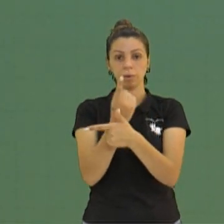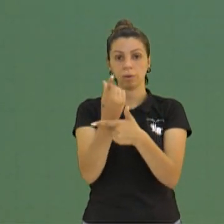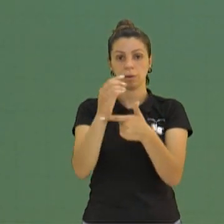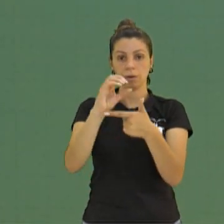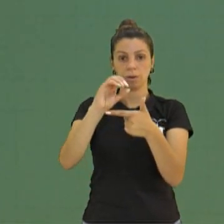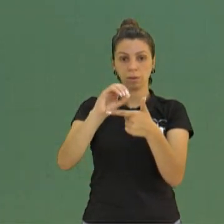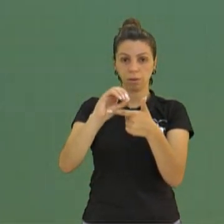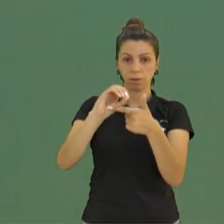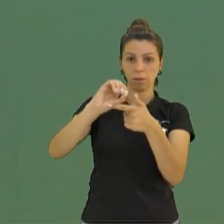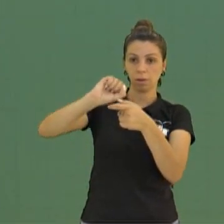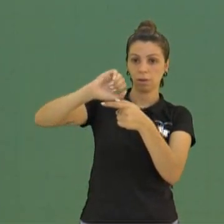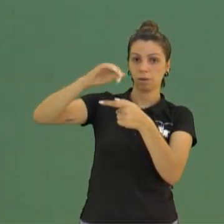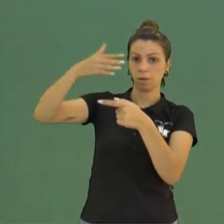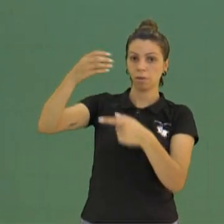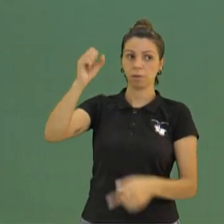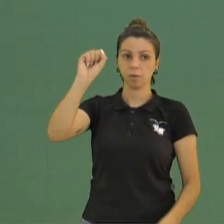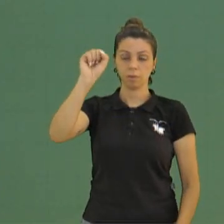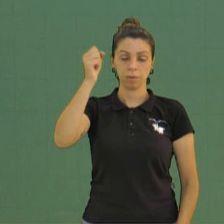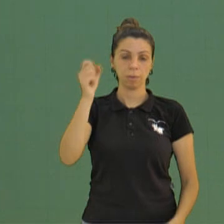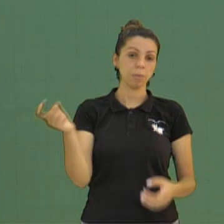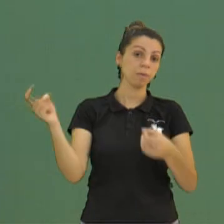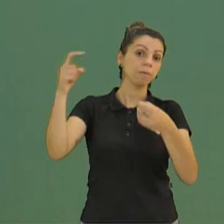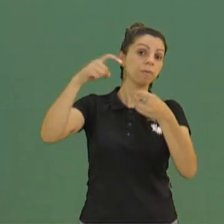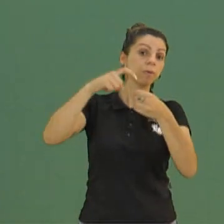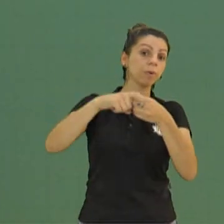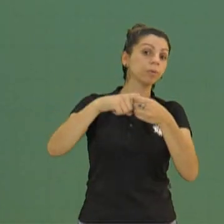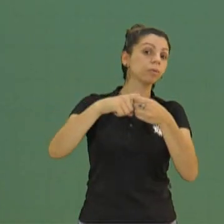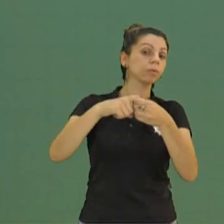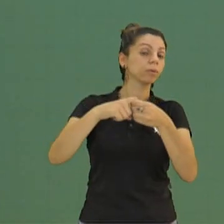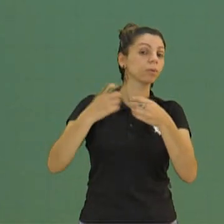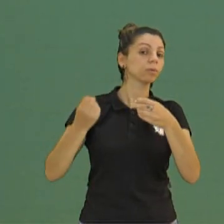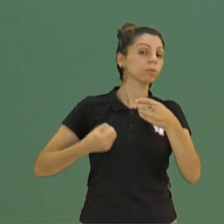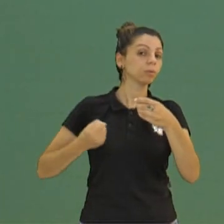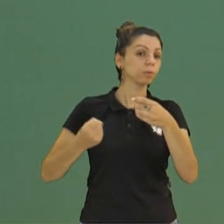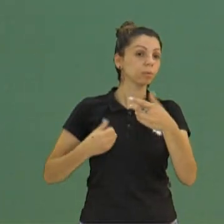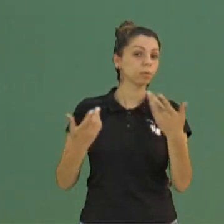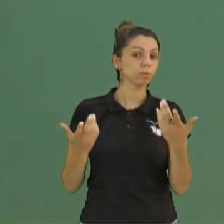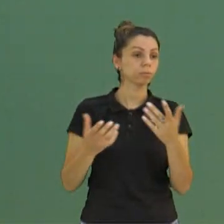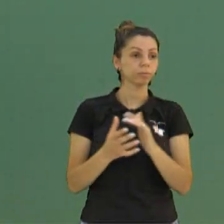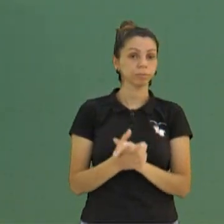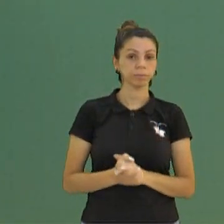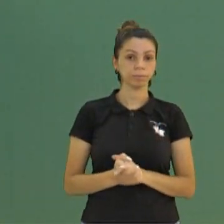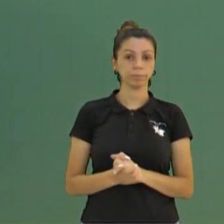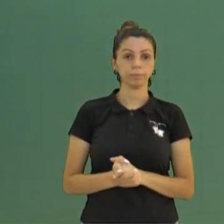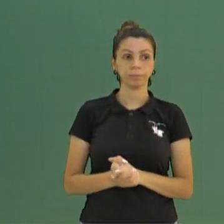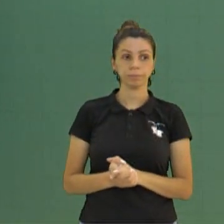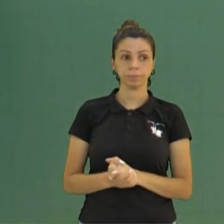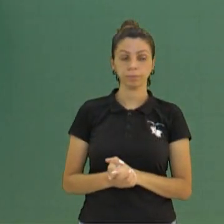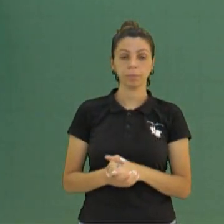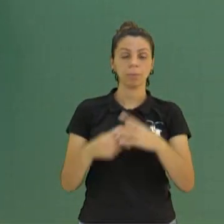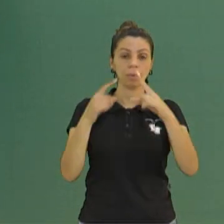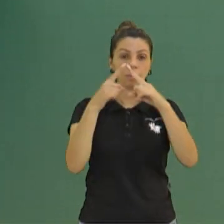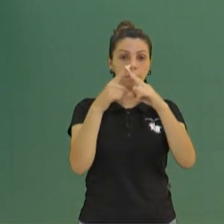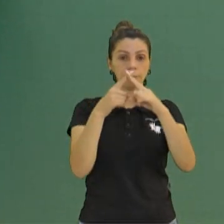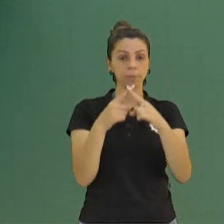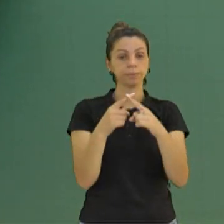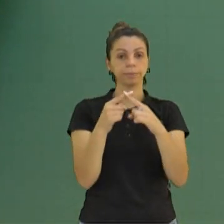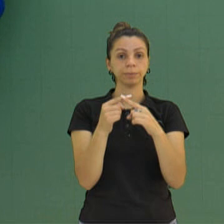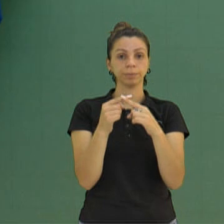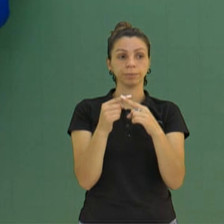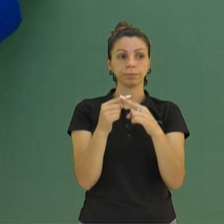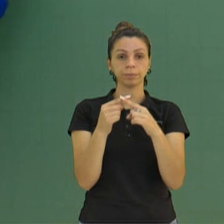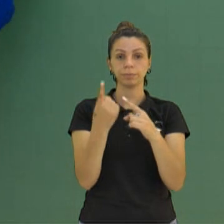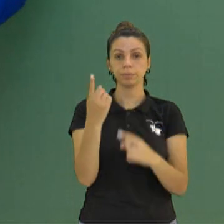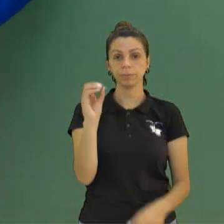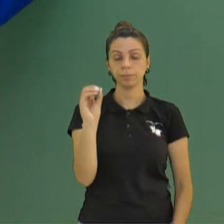voltar nesse número aqui. Só que dividir por 10 a oitava é a mesma coisa que fazer o quê? Multiplicar